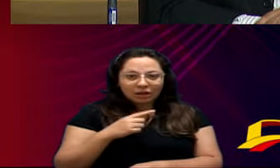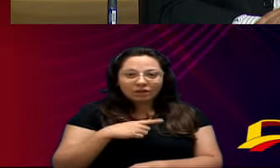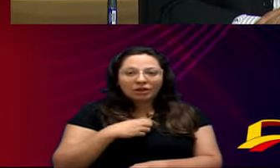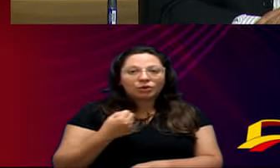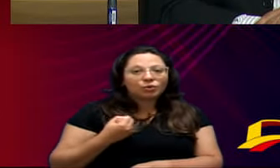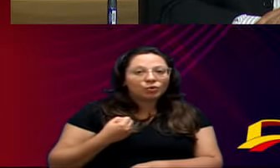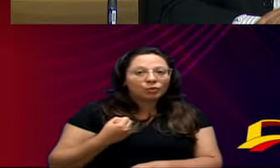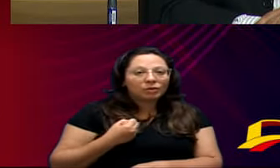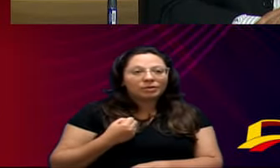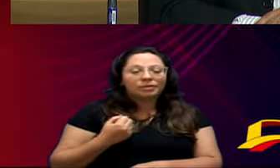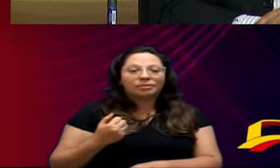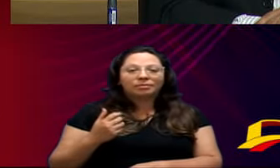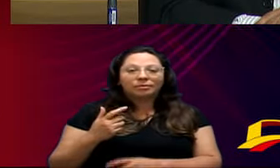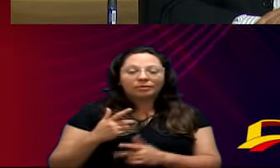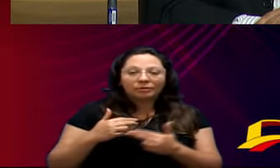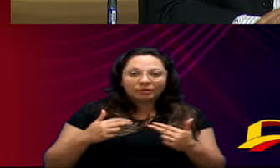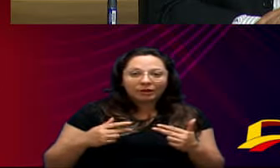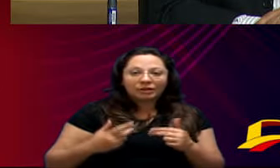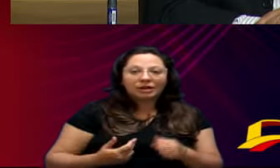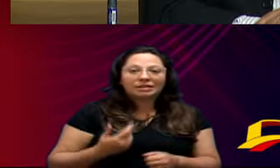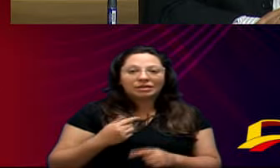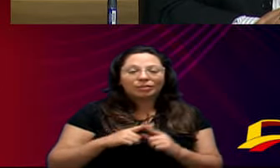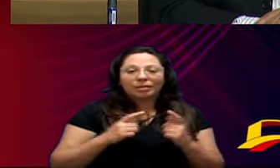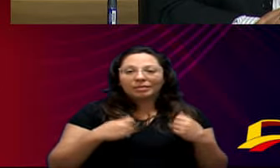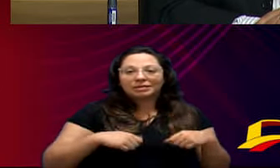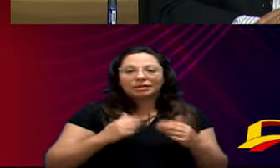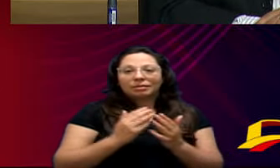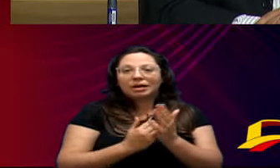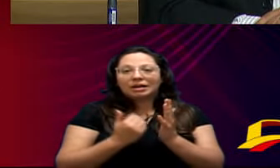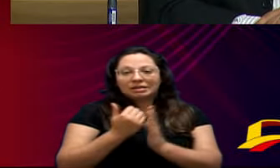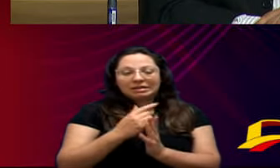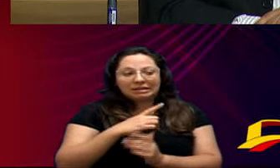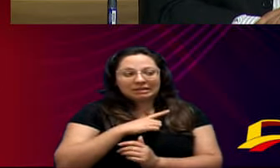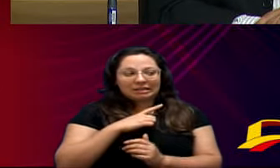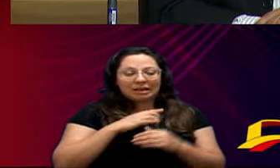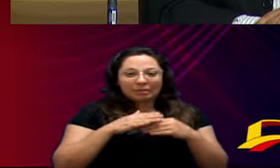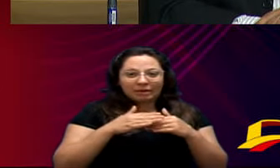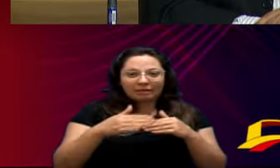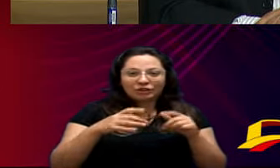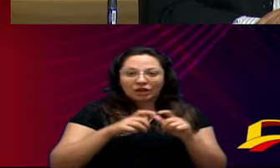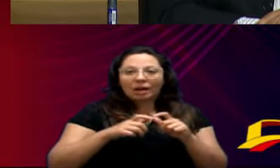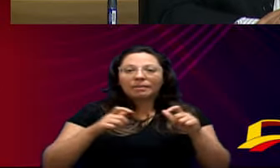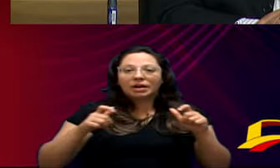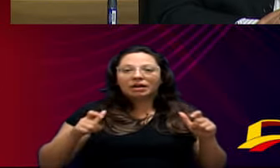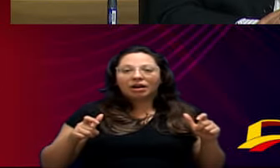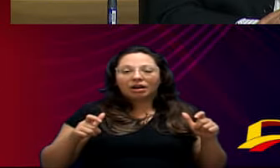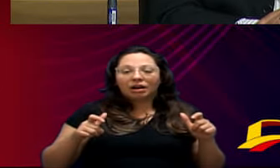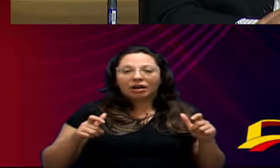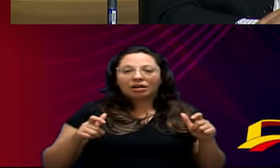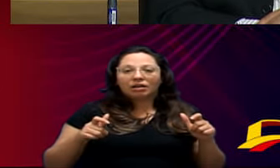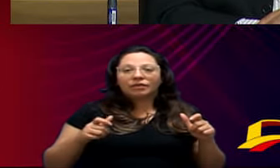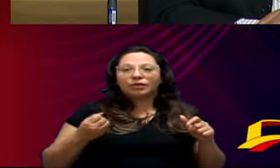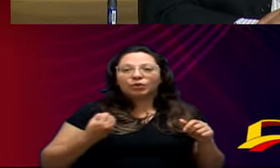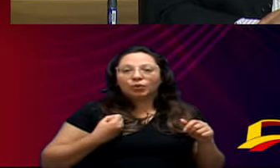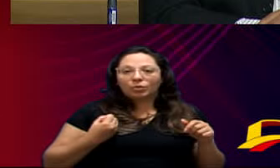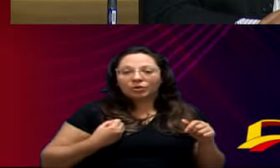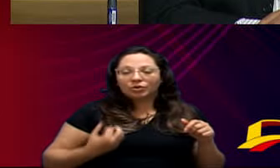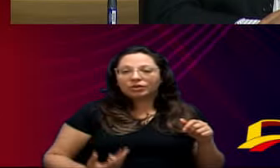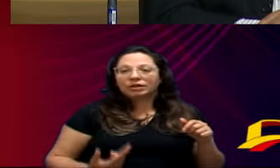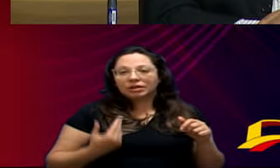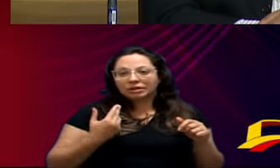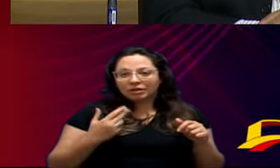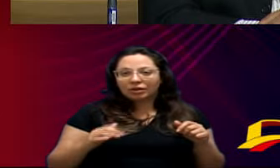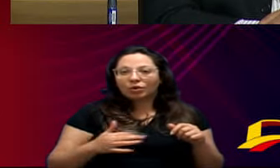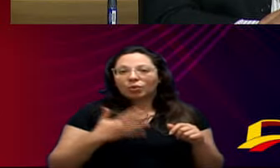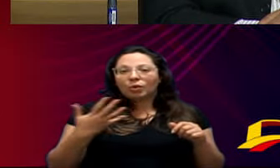castração mas não está sendo suficiente Então gostaria de saber se tem previsão para ampliar esse número e qual será a ampliação